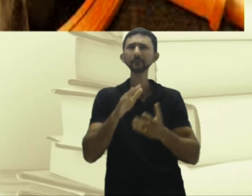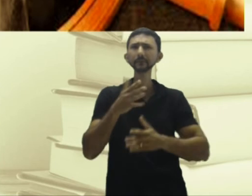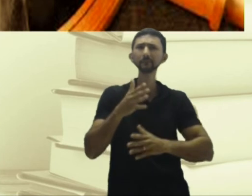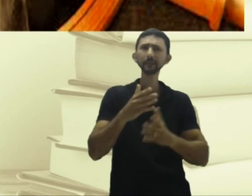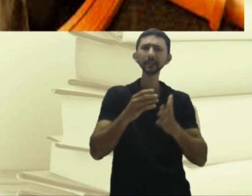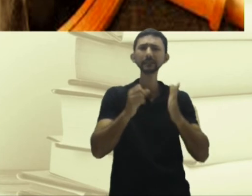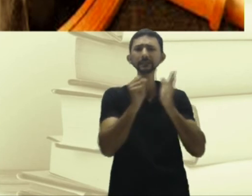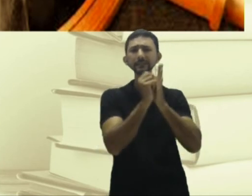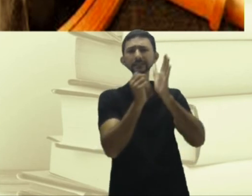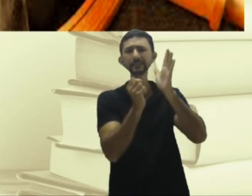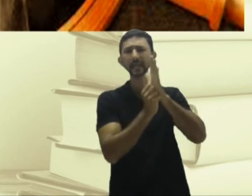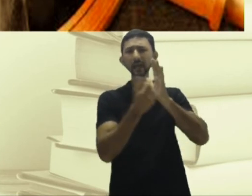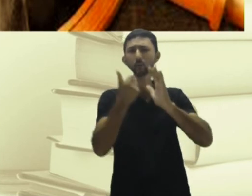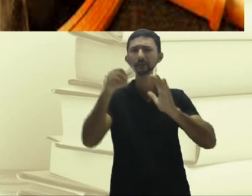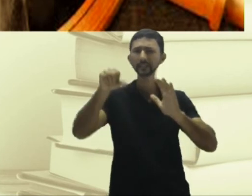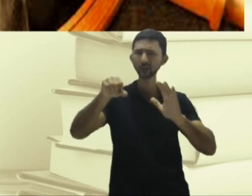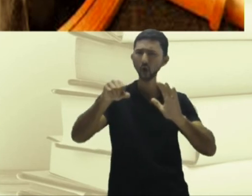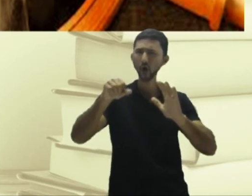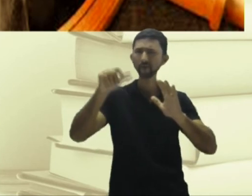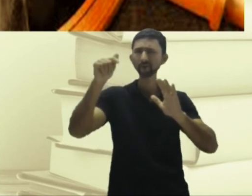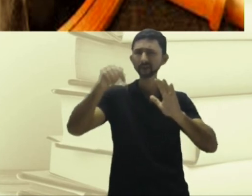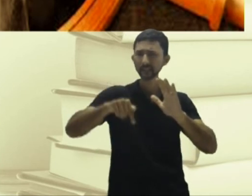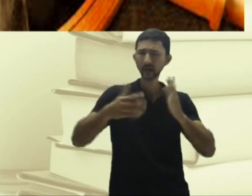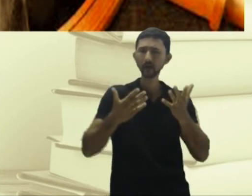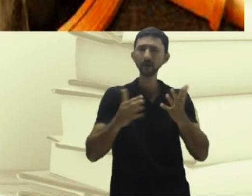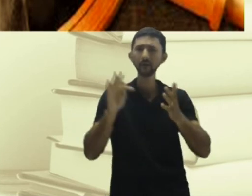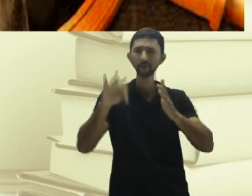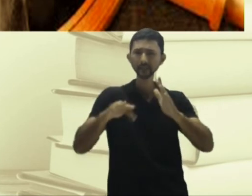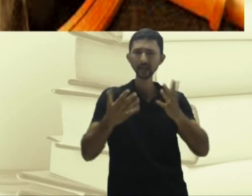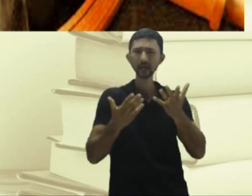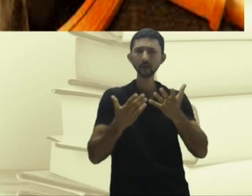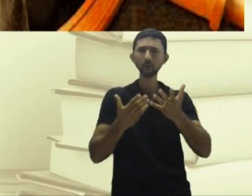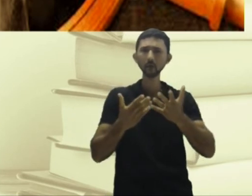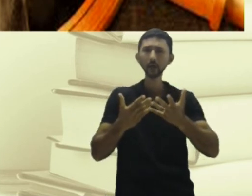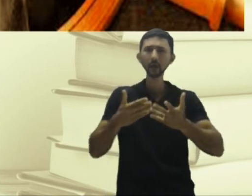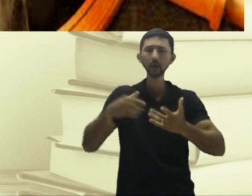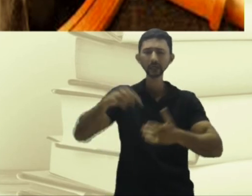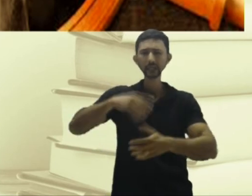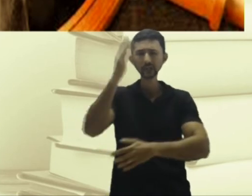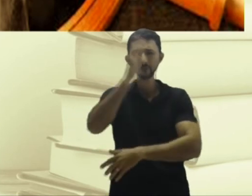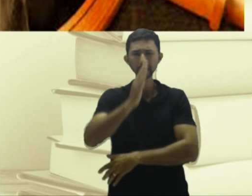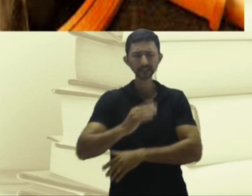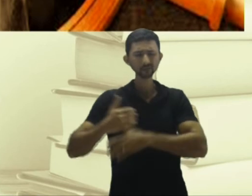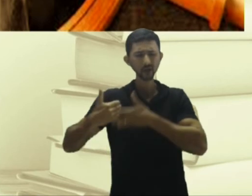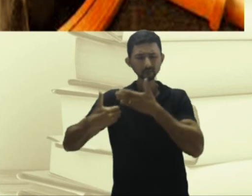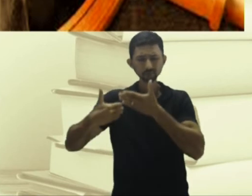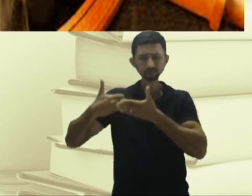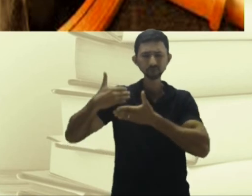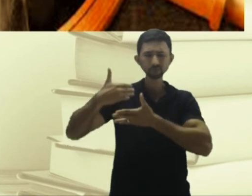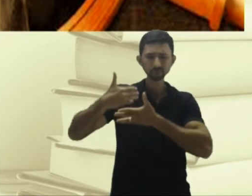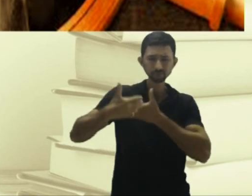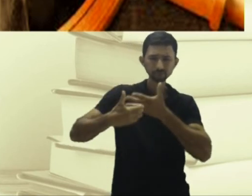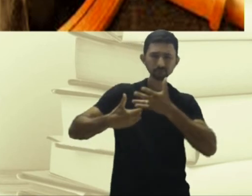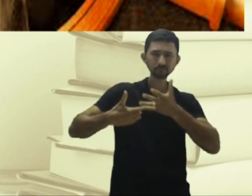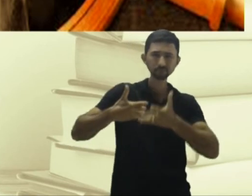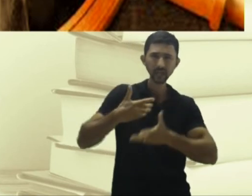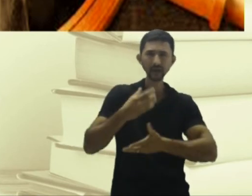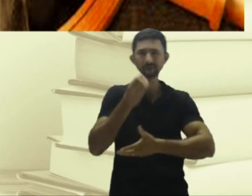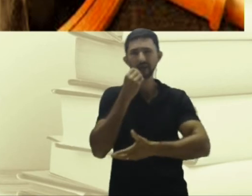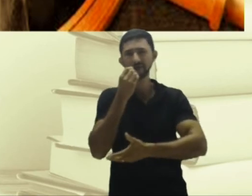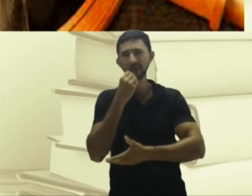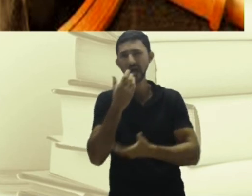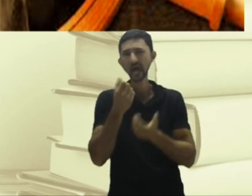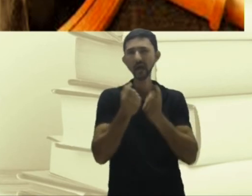XIX, a escravidão aqui no Brasil, ela já vinha apresentando algumas